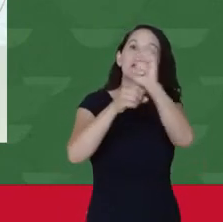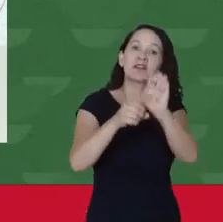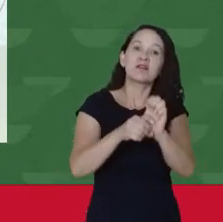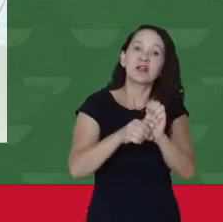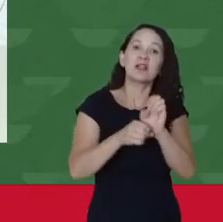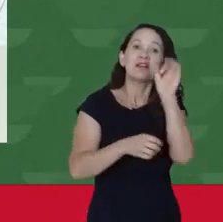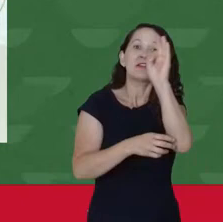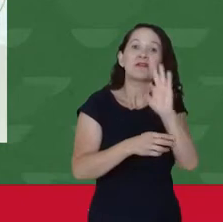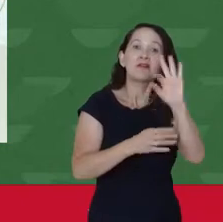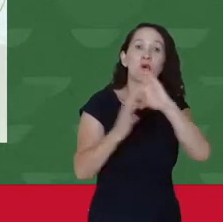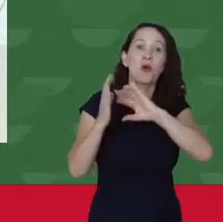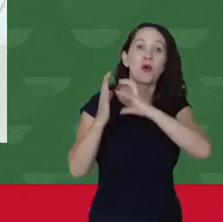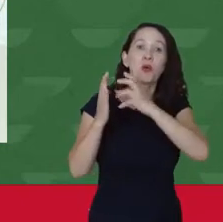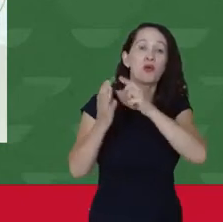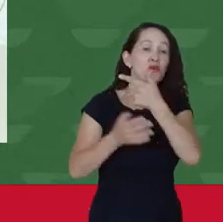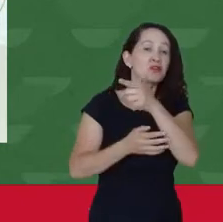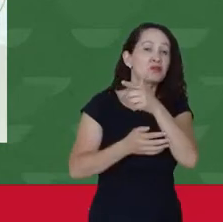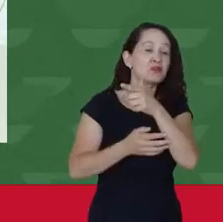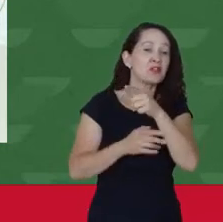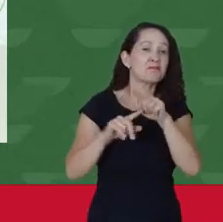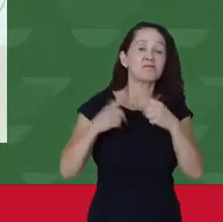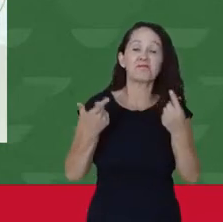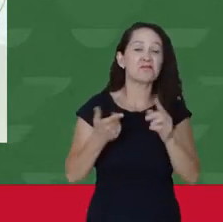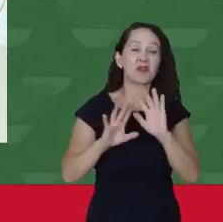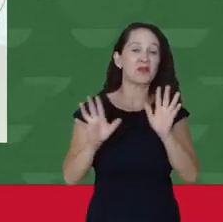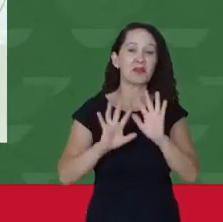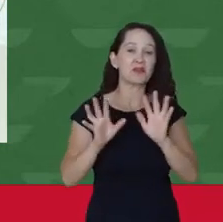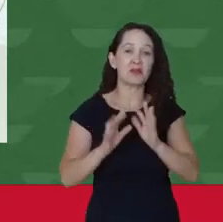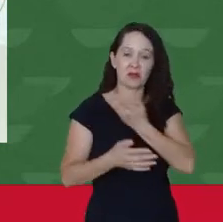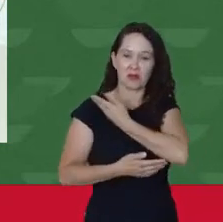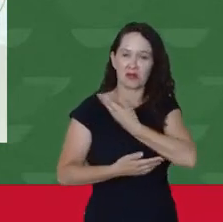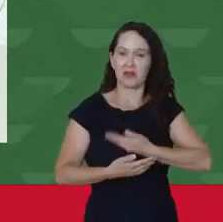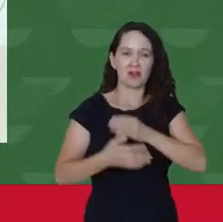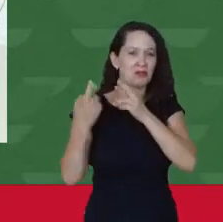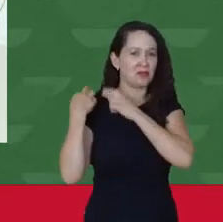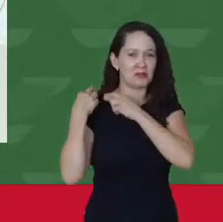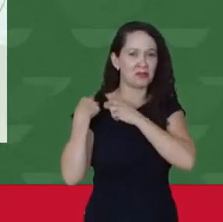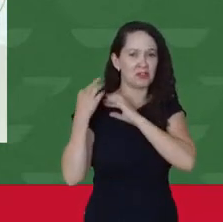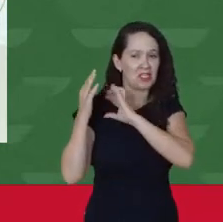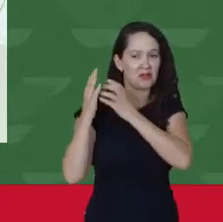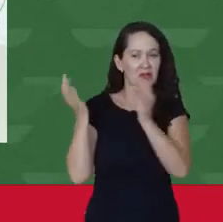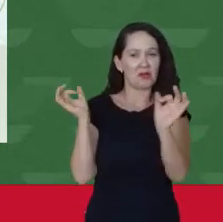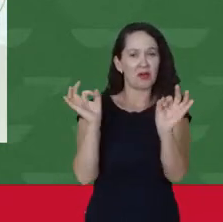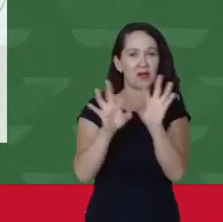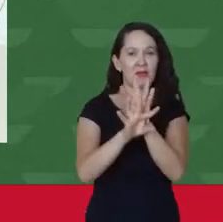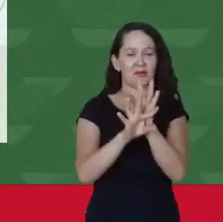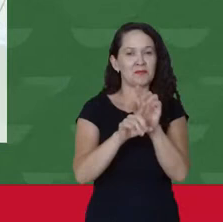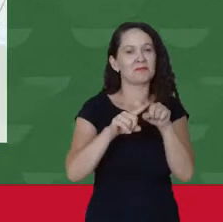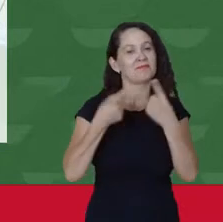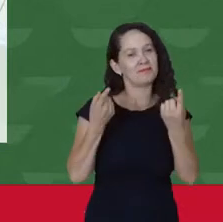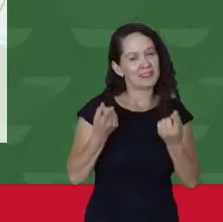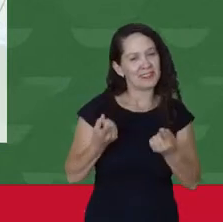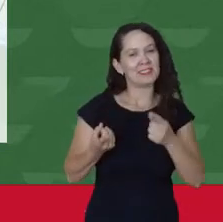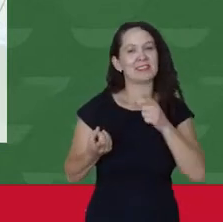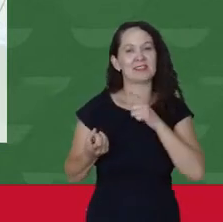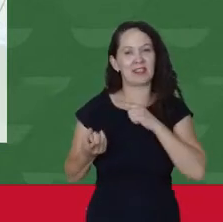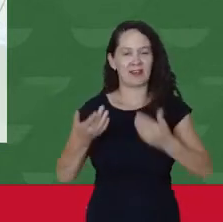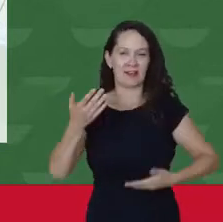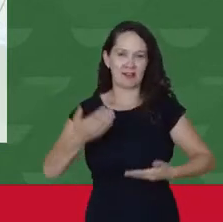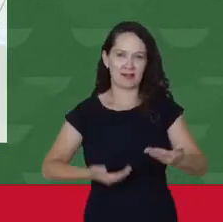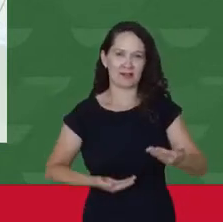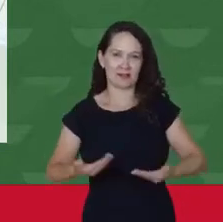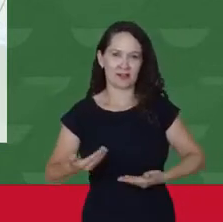público, de livre nomeação do comandante de plantão nos governos. Além desse aspecto do